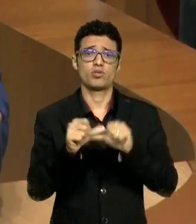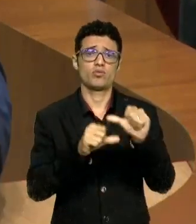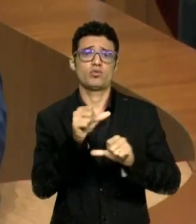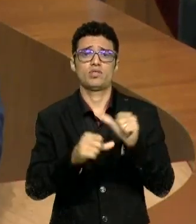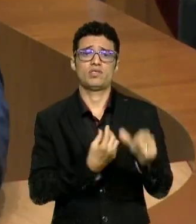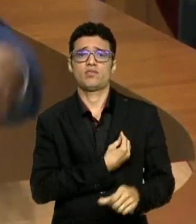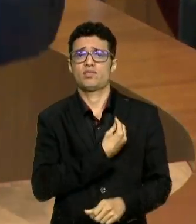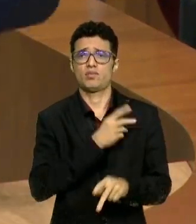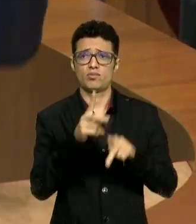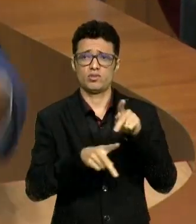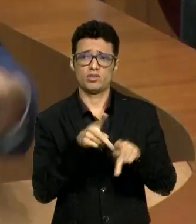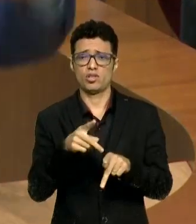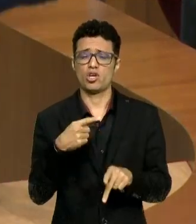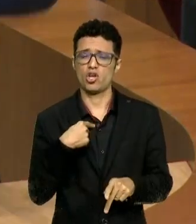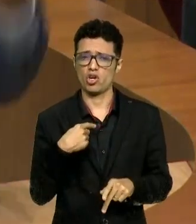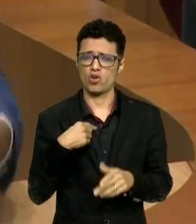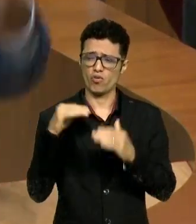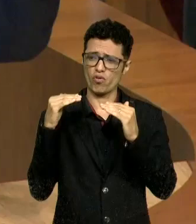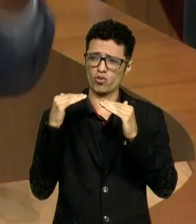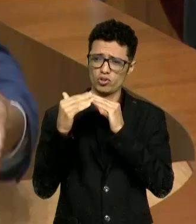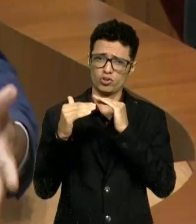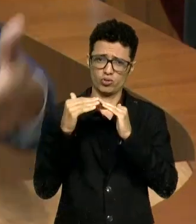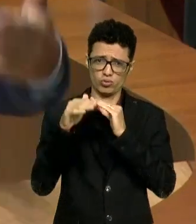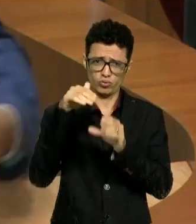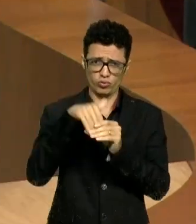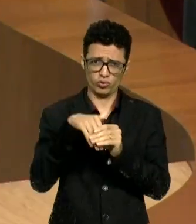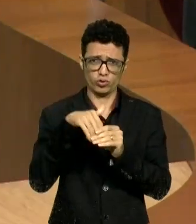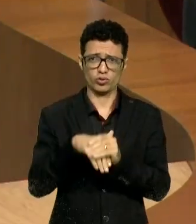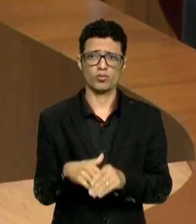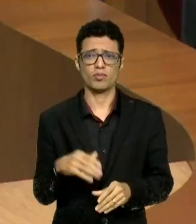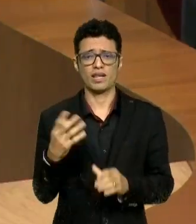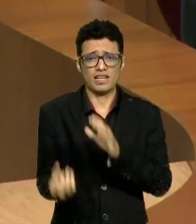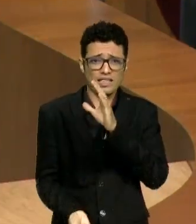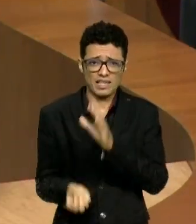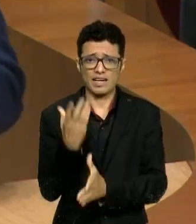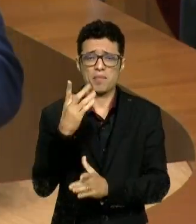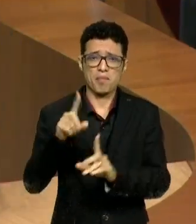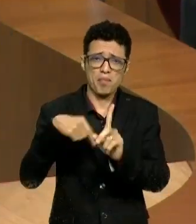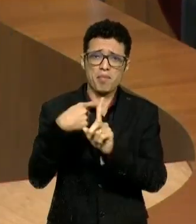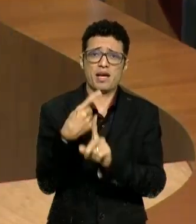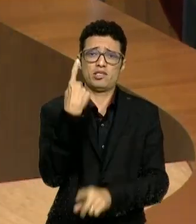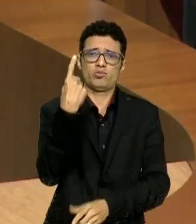Então, com o meu voto contrário, para a criação de mais uma secretaria no governo do Estado do Maranhão.